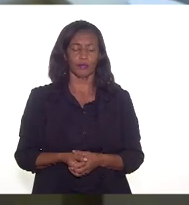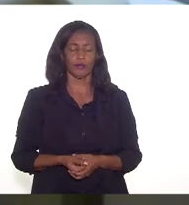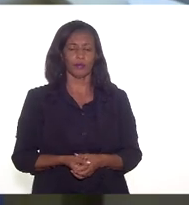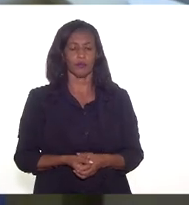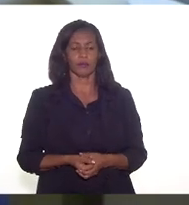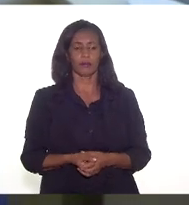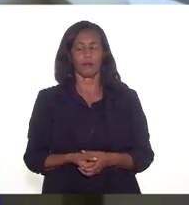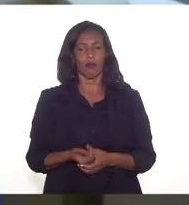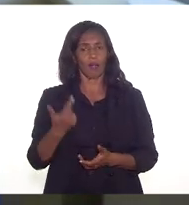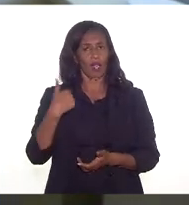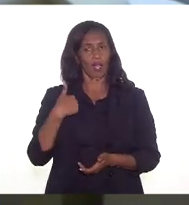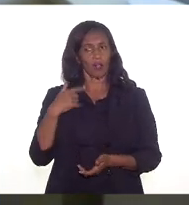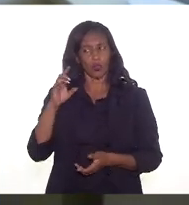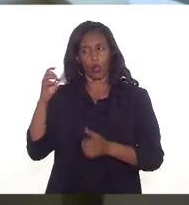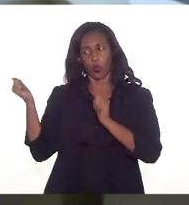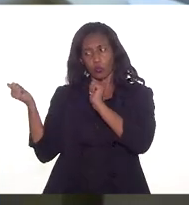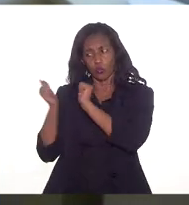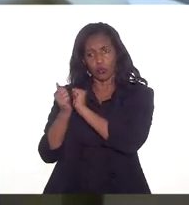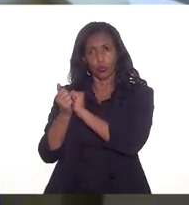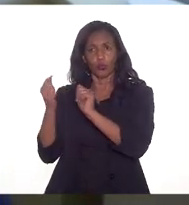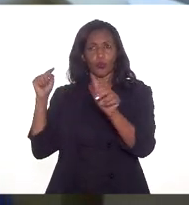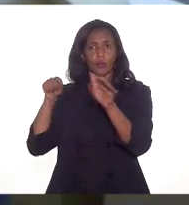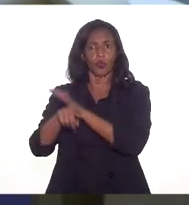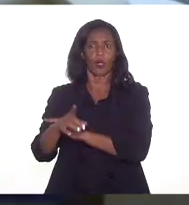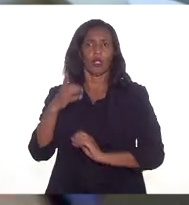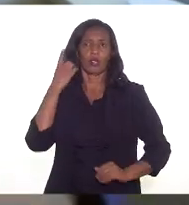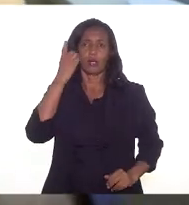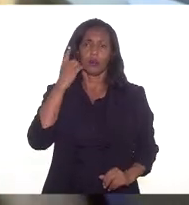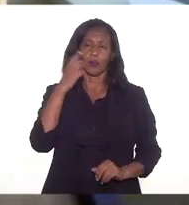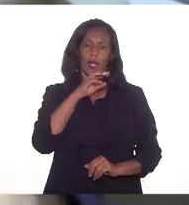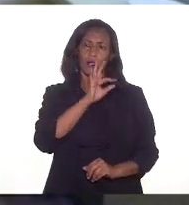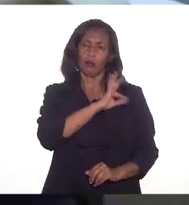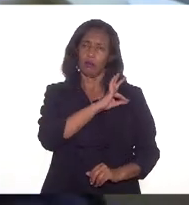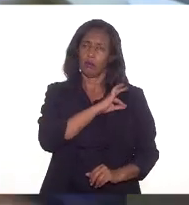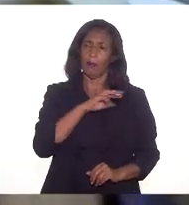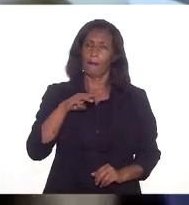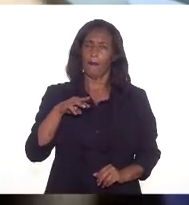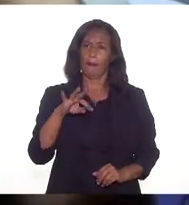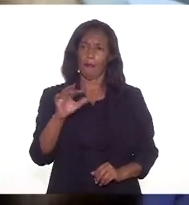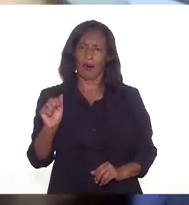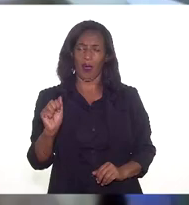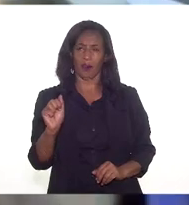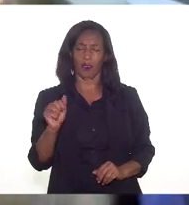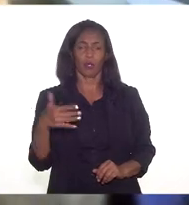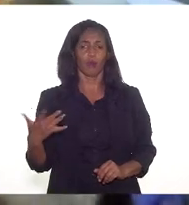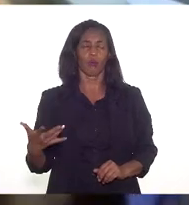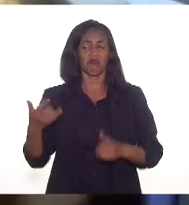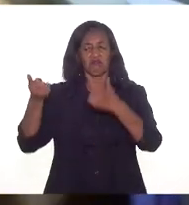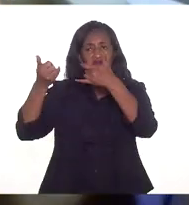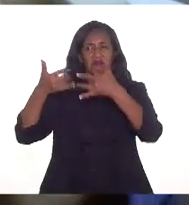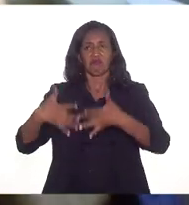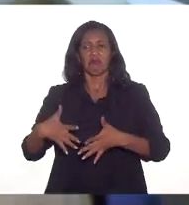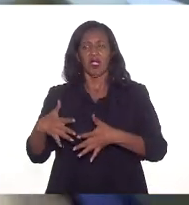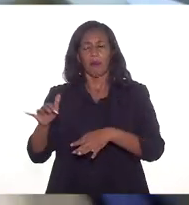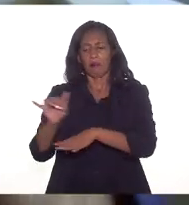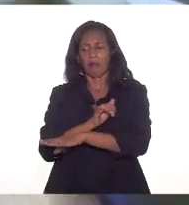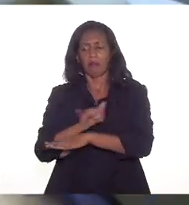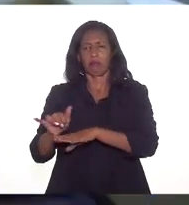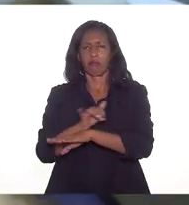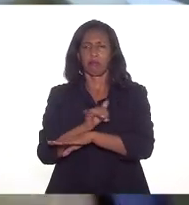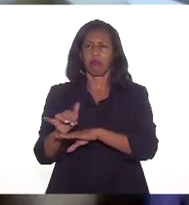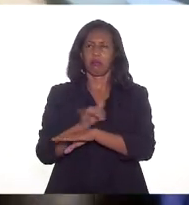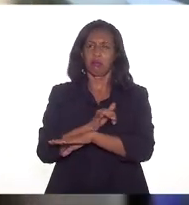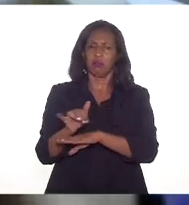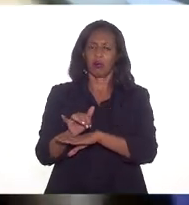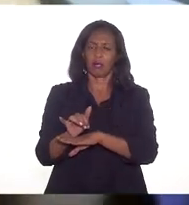pergunta da deputada Marta Rocha, que é o critério de ter planejamento estratégico e o critério